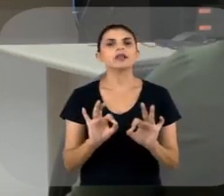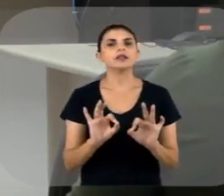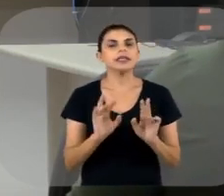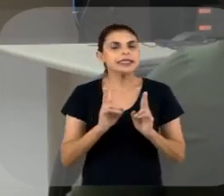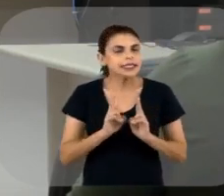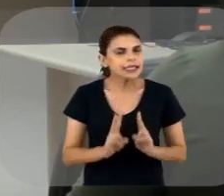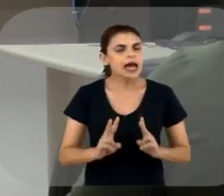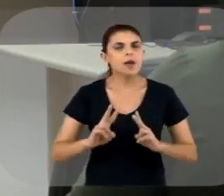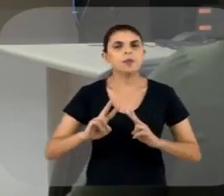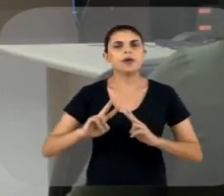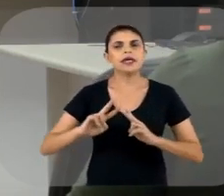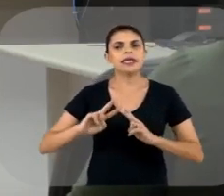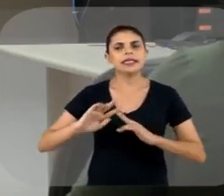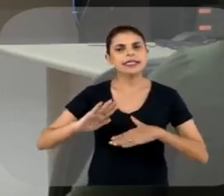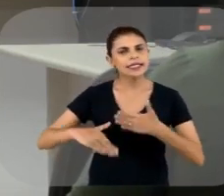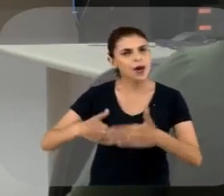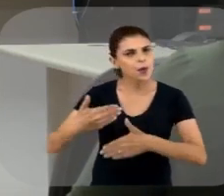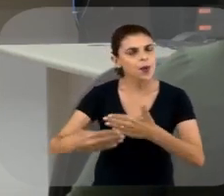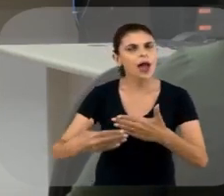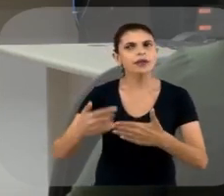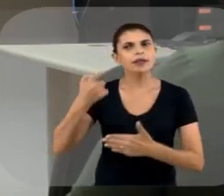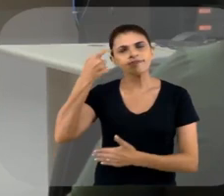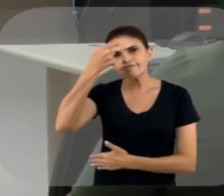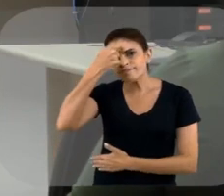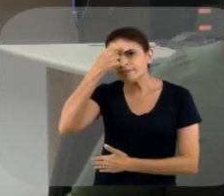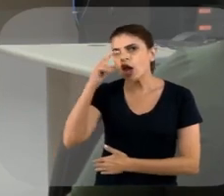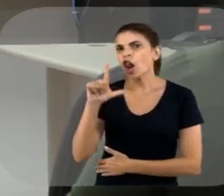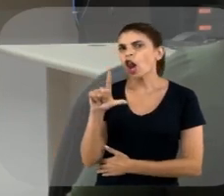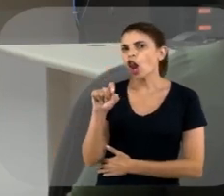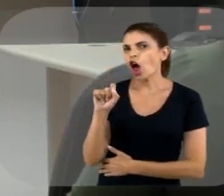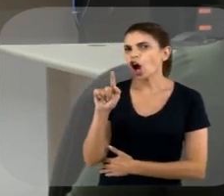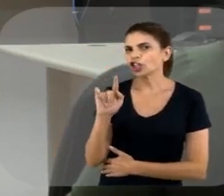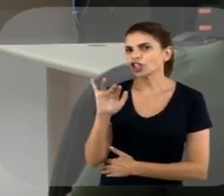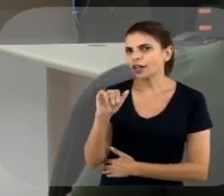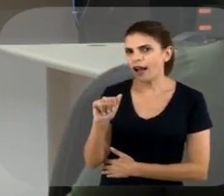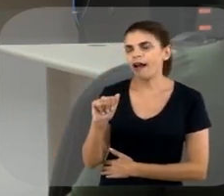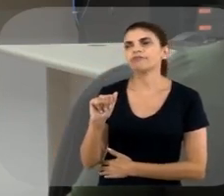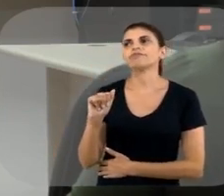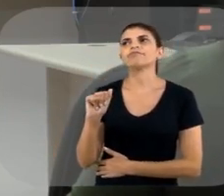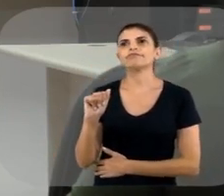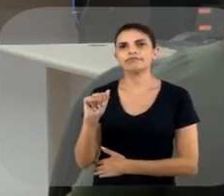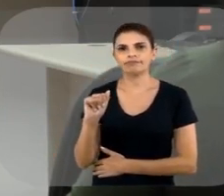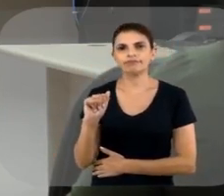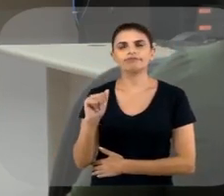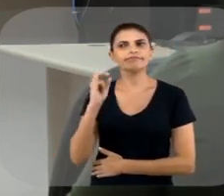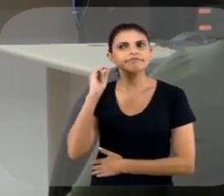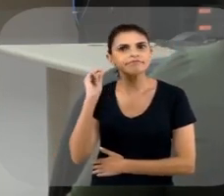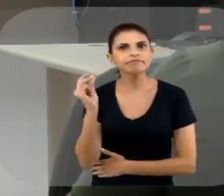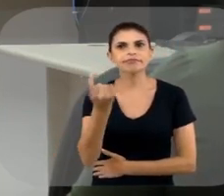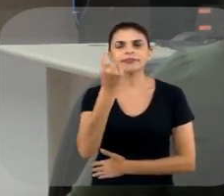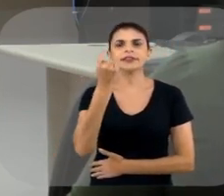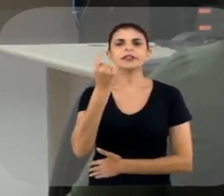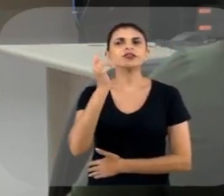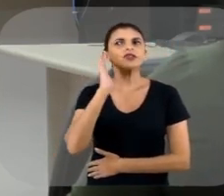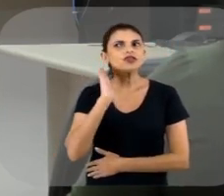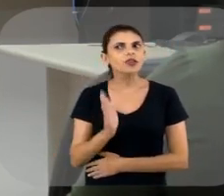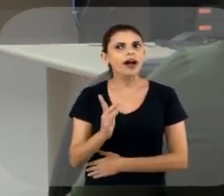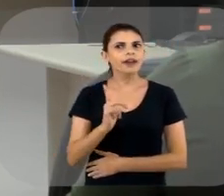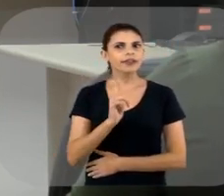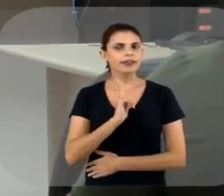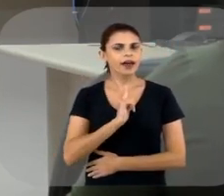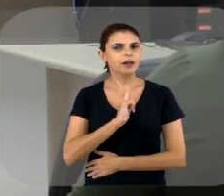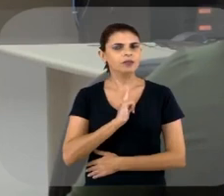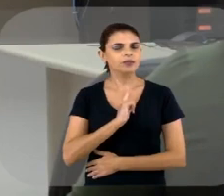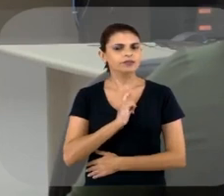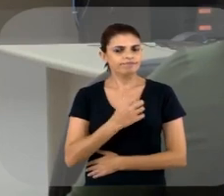é esse sequenciamento lógico de ideias, né, aquela coisa mesmo de quando é muito próximo de quando a gente